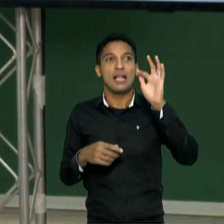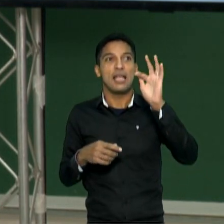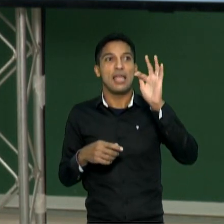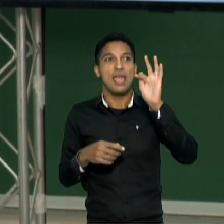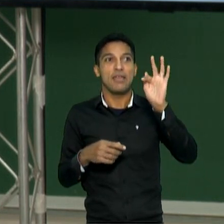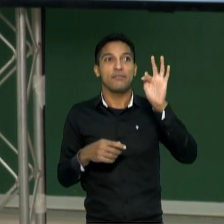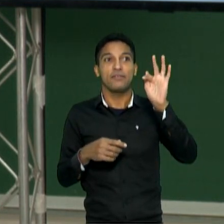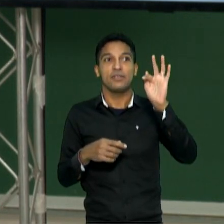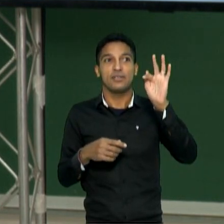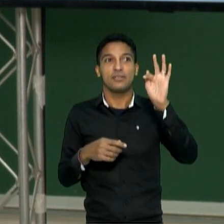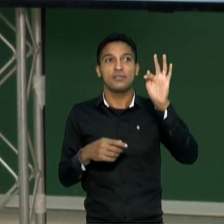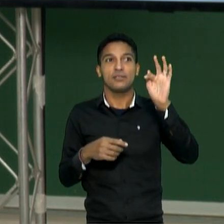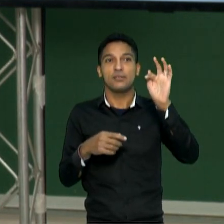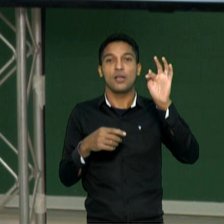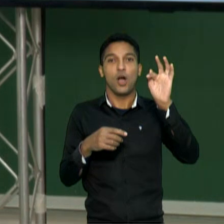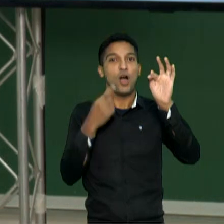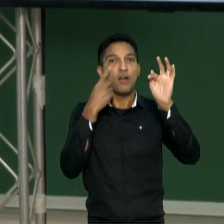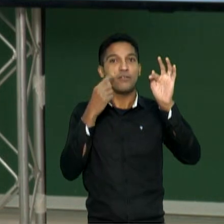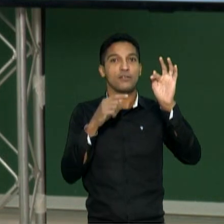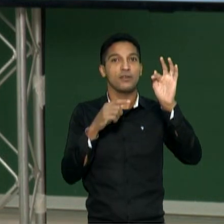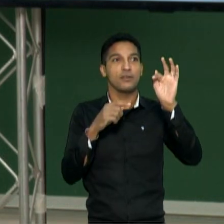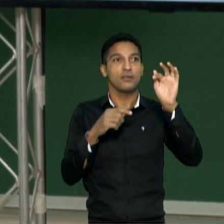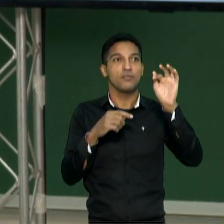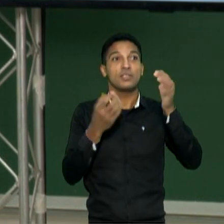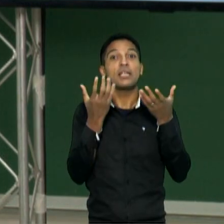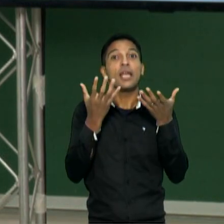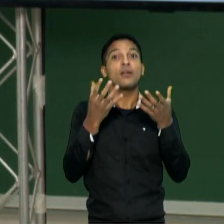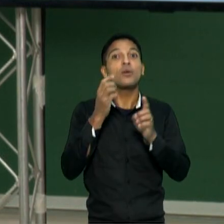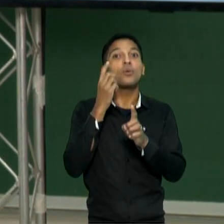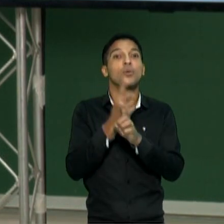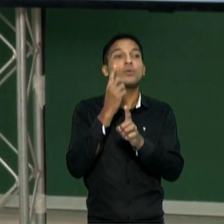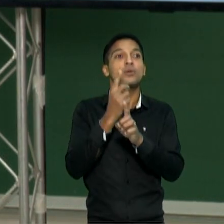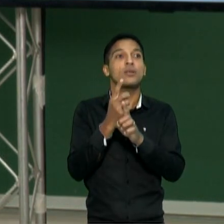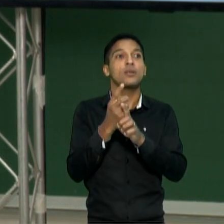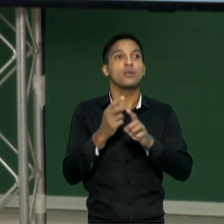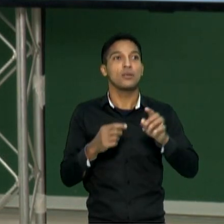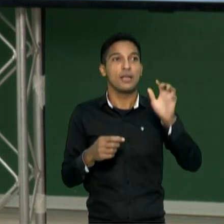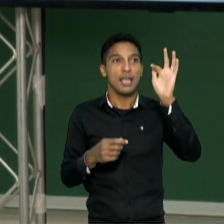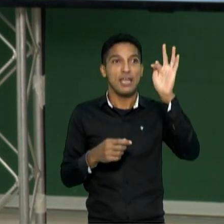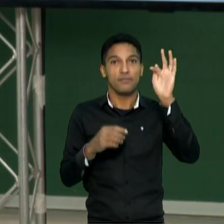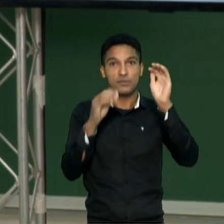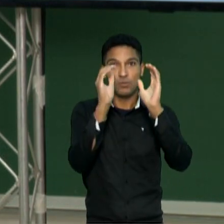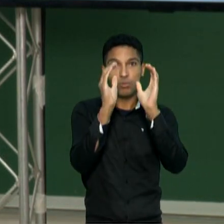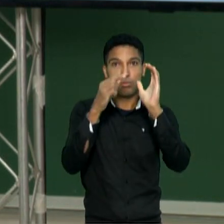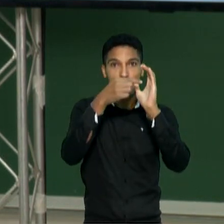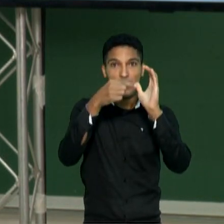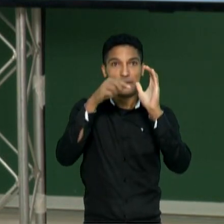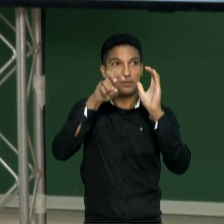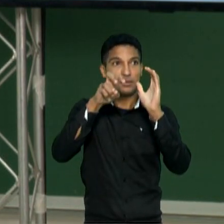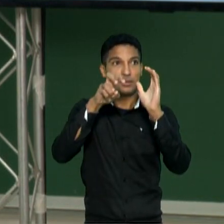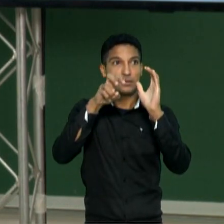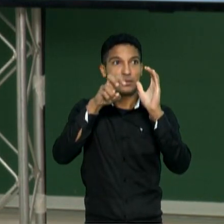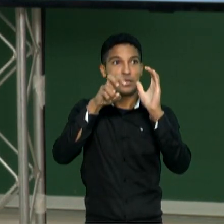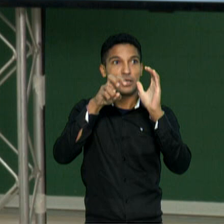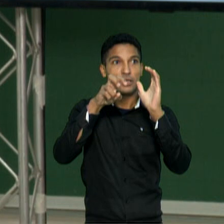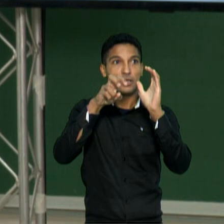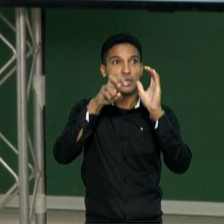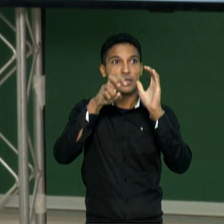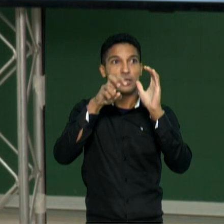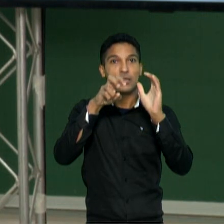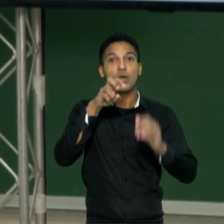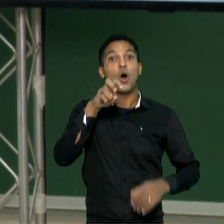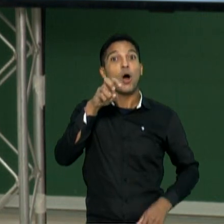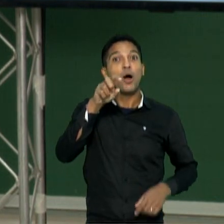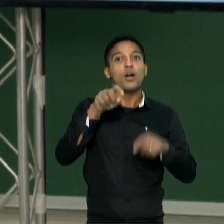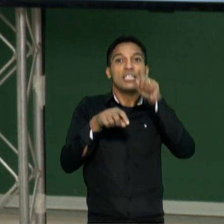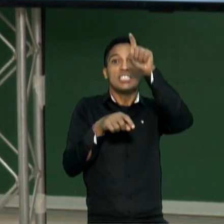a menos 2x menos 8. Agora o que eu quero que você calcule é o seguinte, ó, f de menos 5, você vai trocar o x por